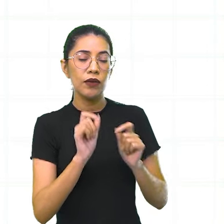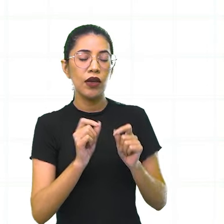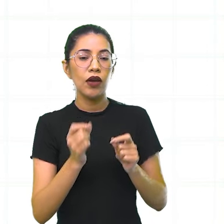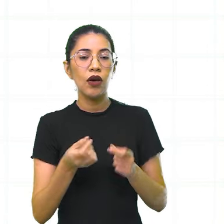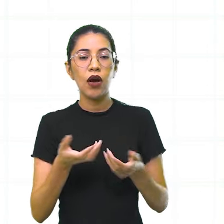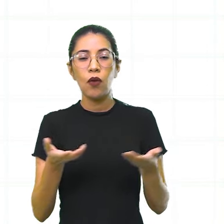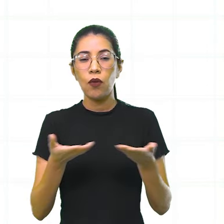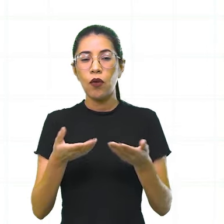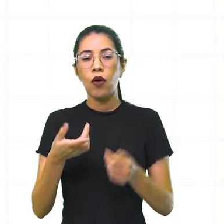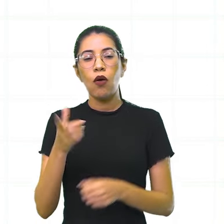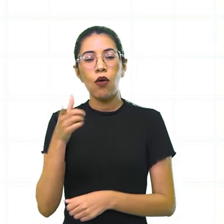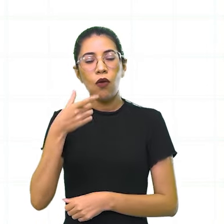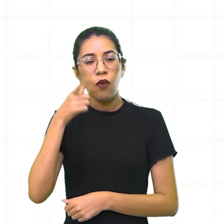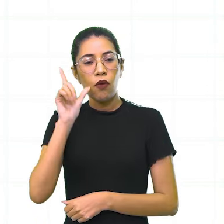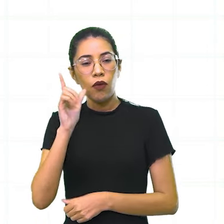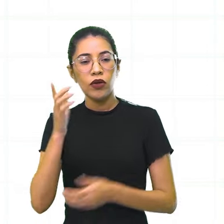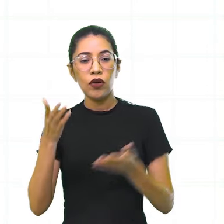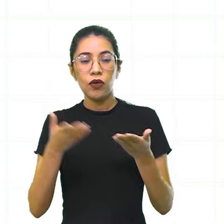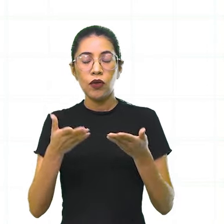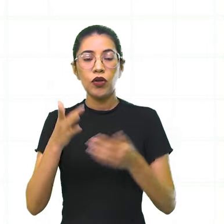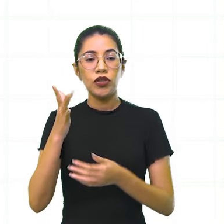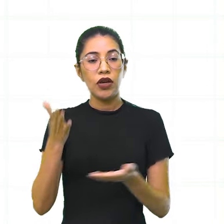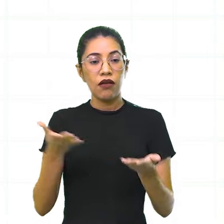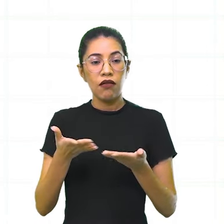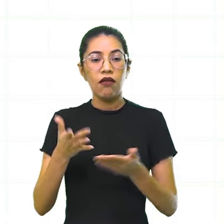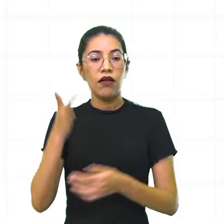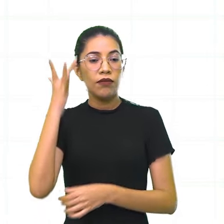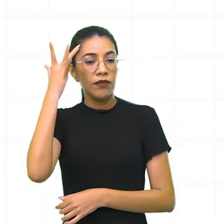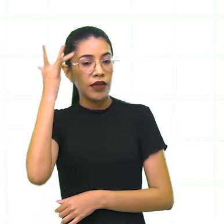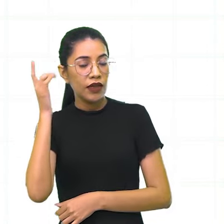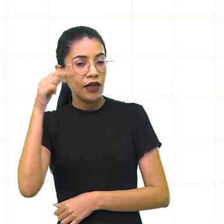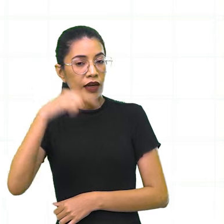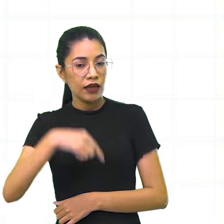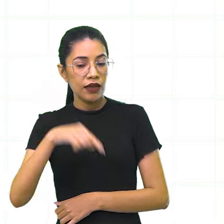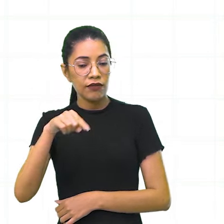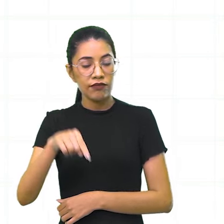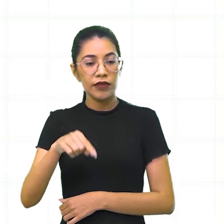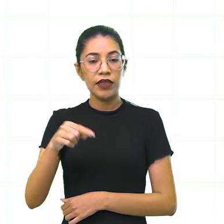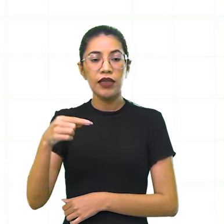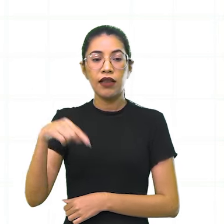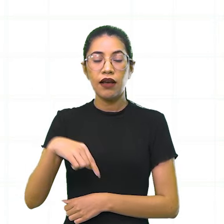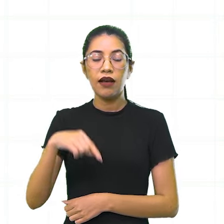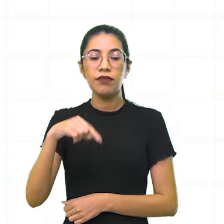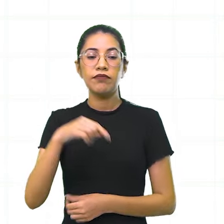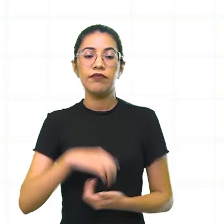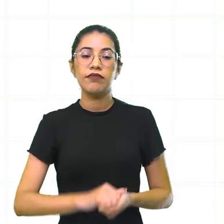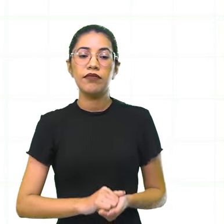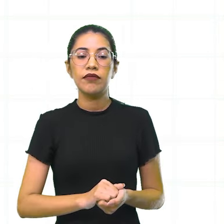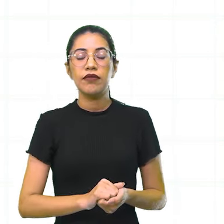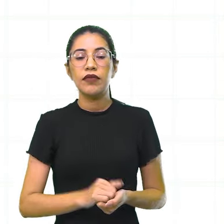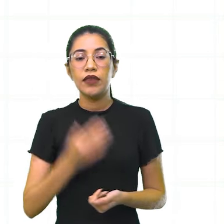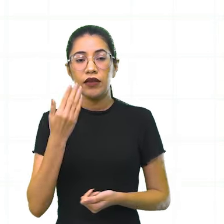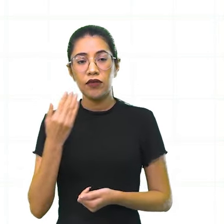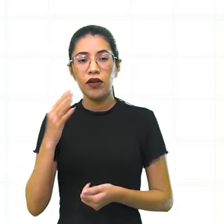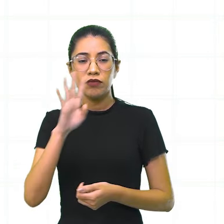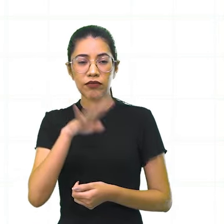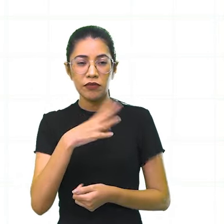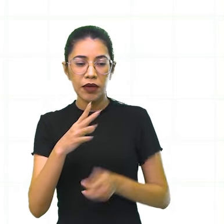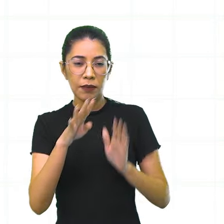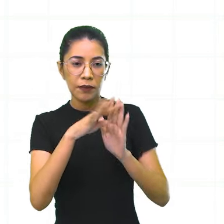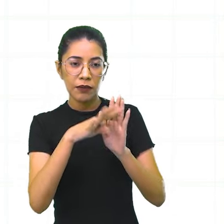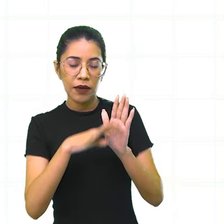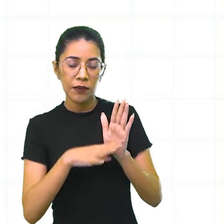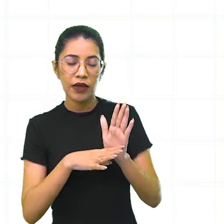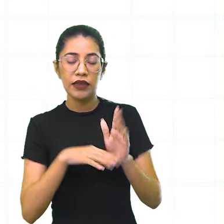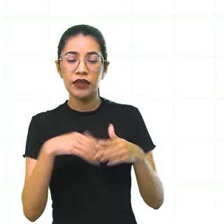Então, ontem, né, o hoje, o agora, o amanhã, aqui, aí, cá, este, esta, isto. Então, quando eu faço